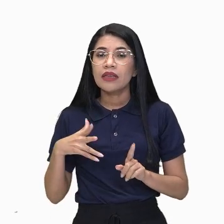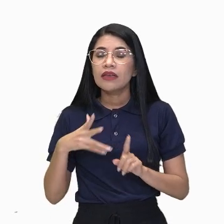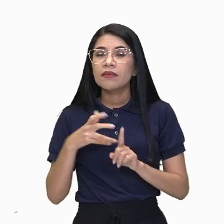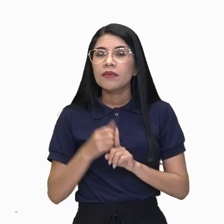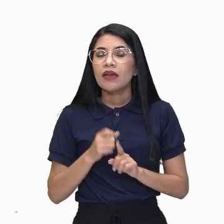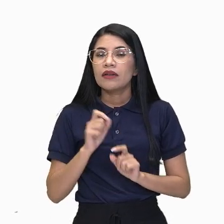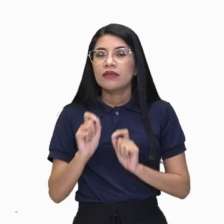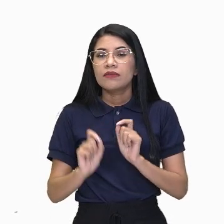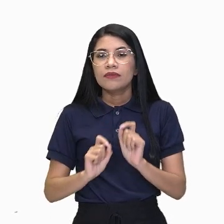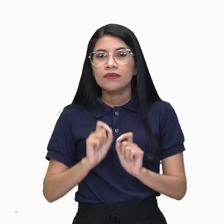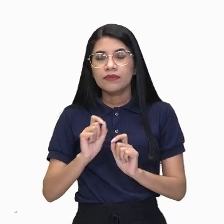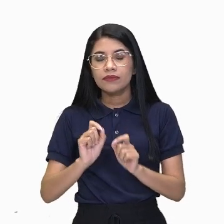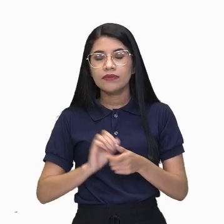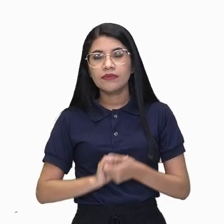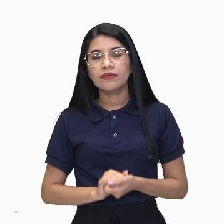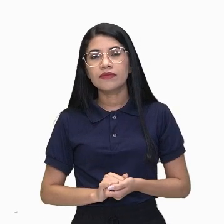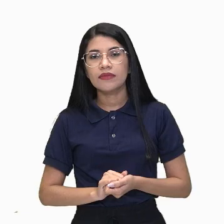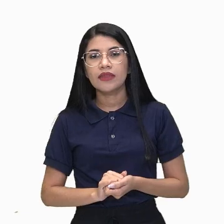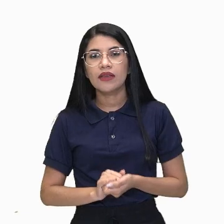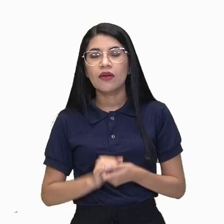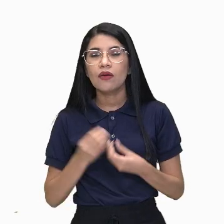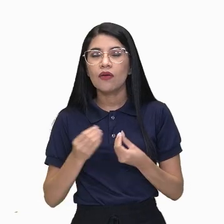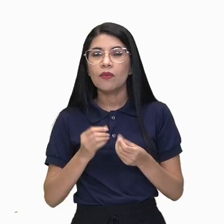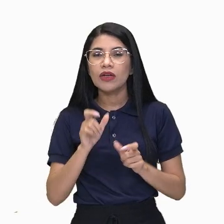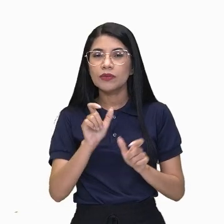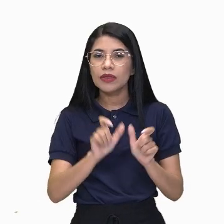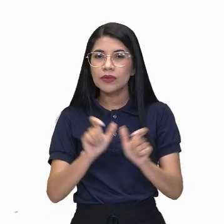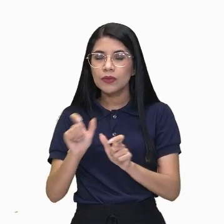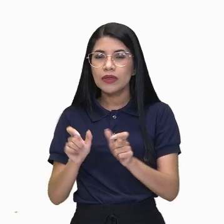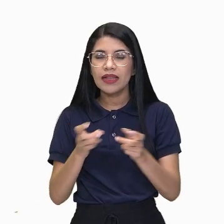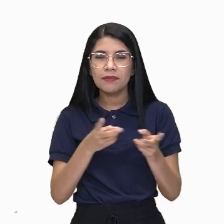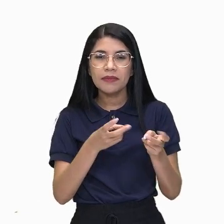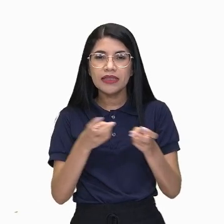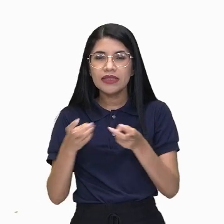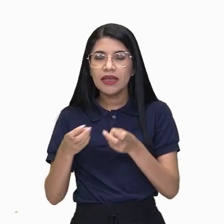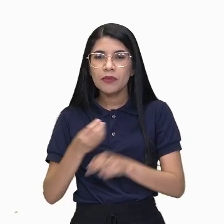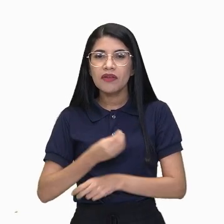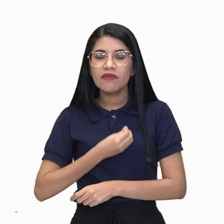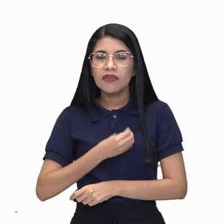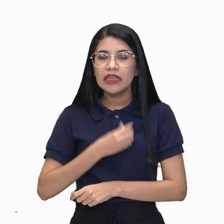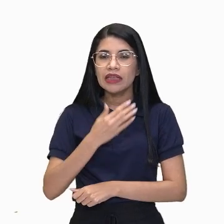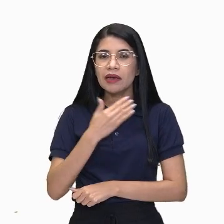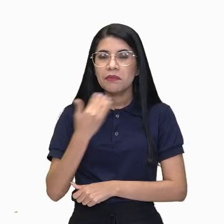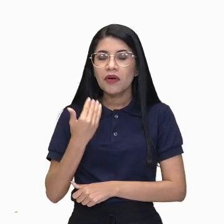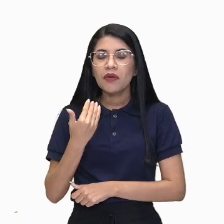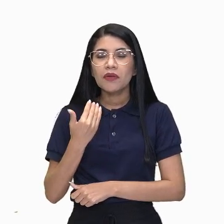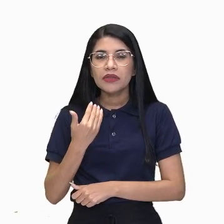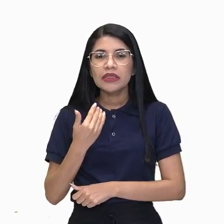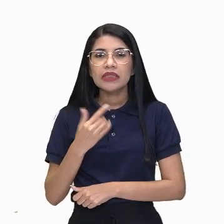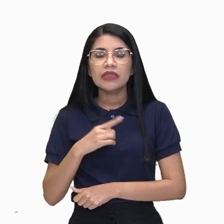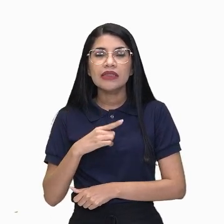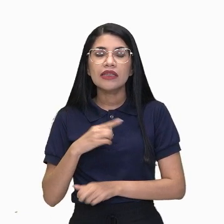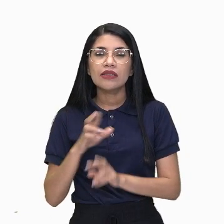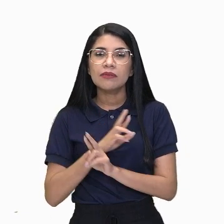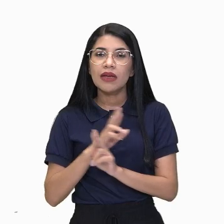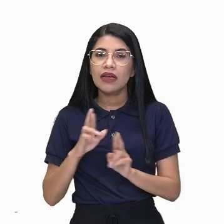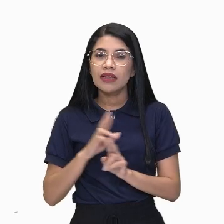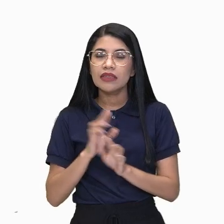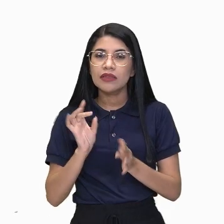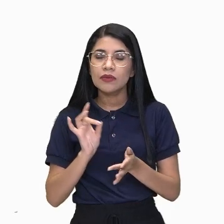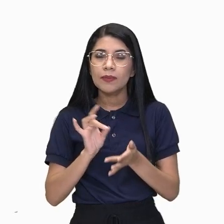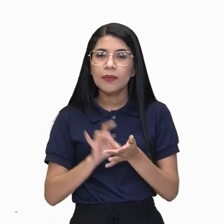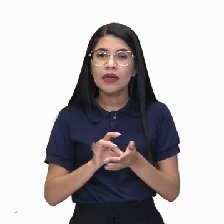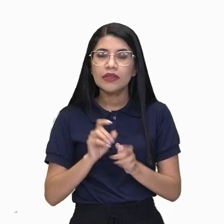diretamente, né, as percepções de vida, morte e existência, criando uma relação profunda